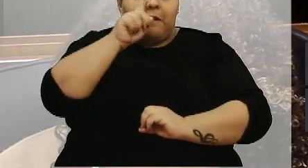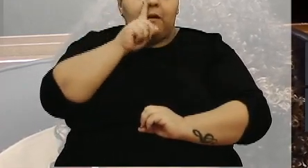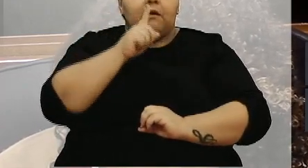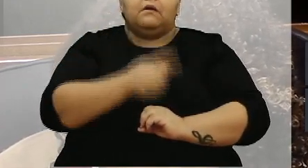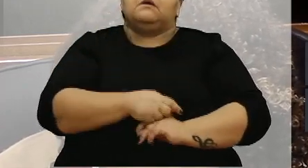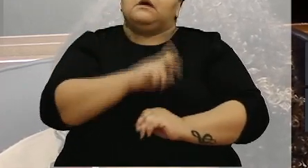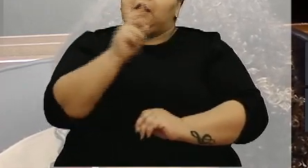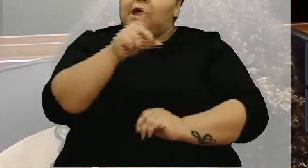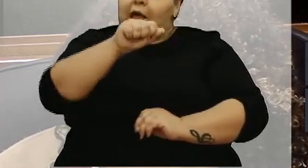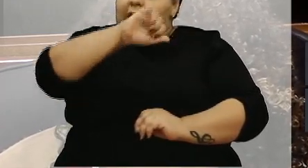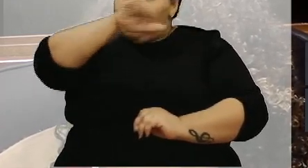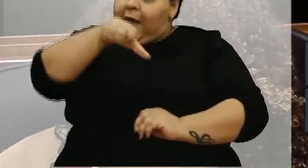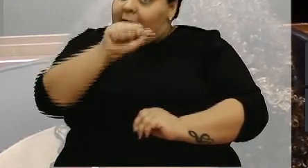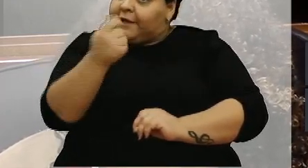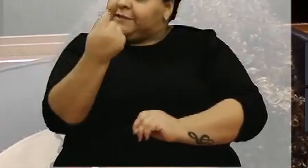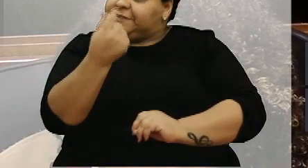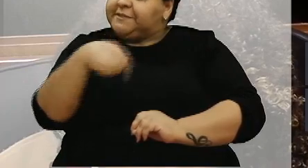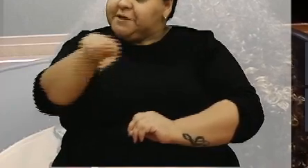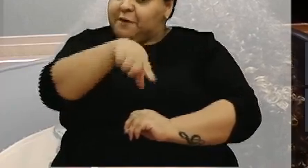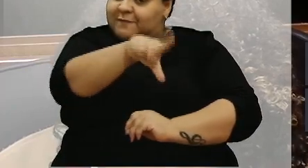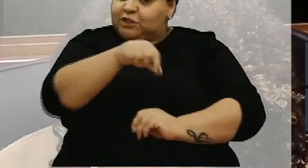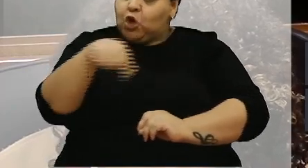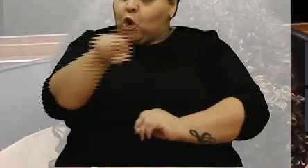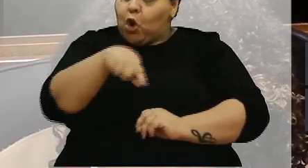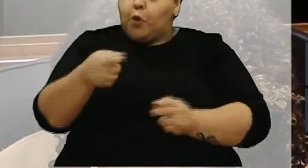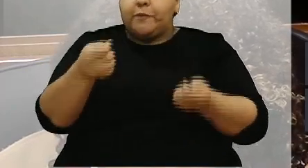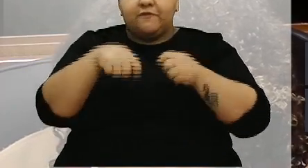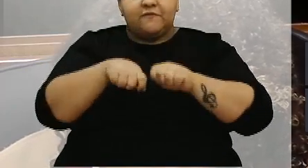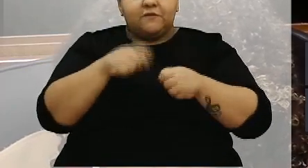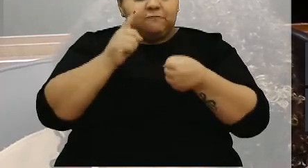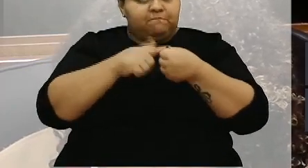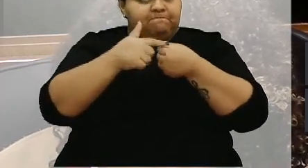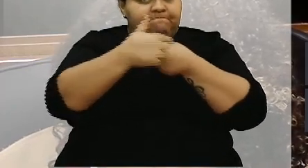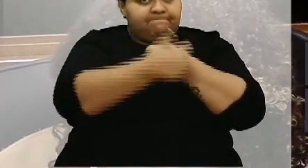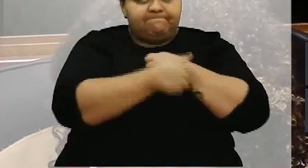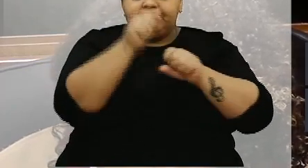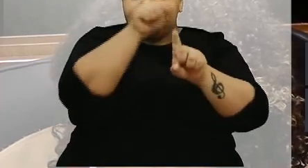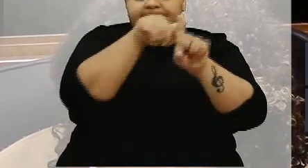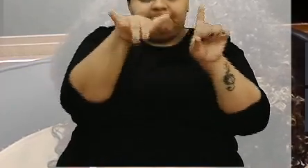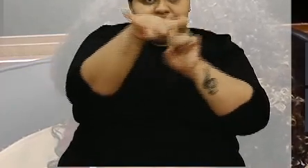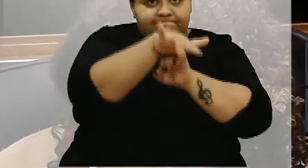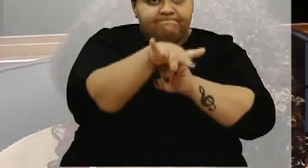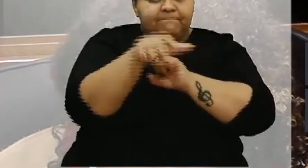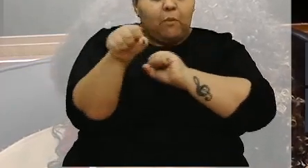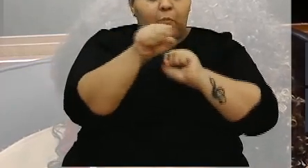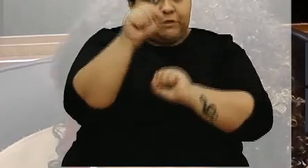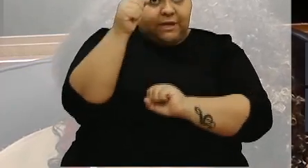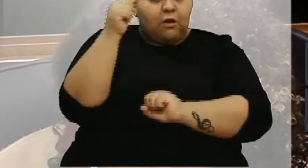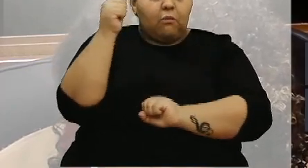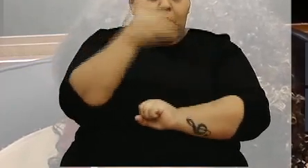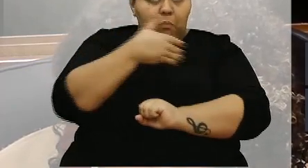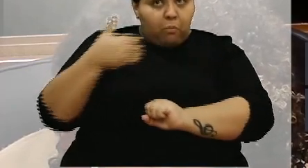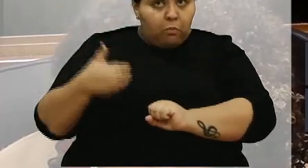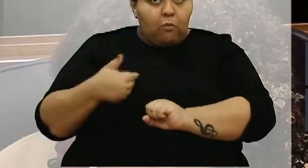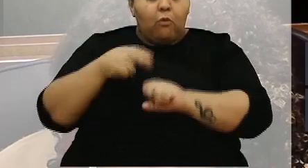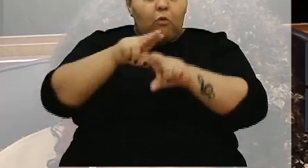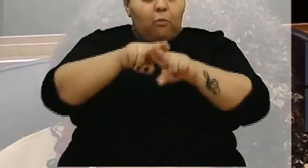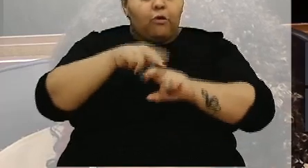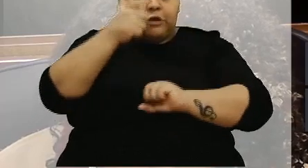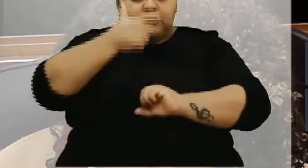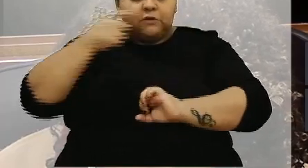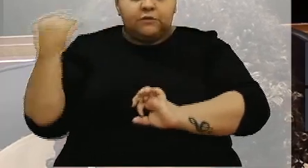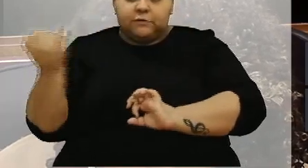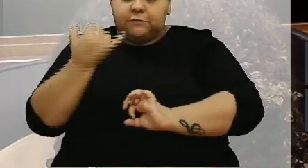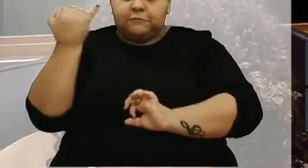Mas é isso, é uma escolha que nós vamos ter que fazer enquanto cidade, enquanto sociedade, enquanto poder público. Por isso, acho muito